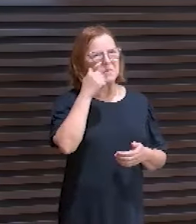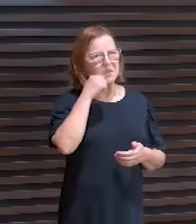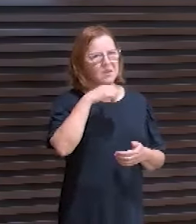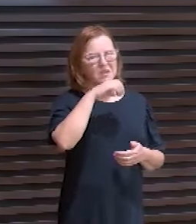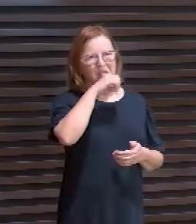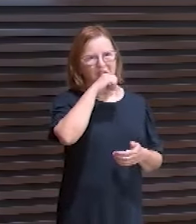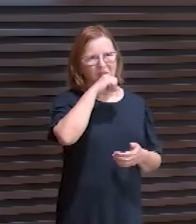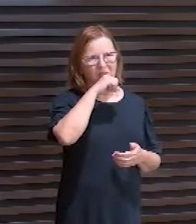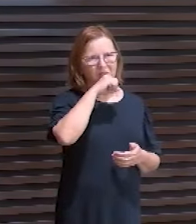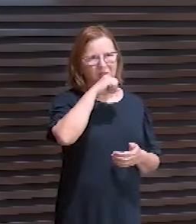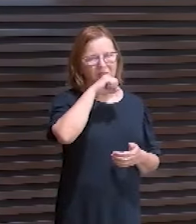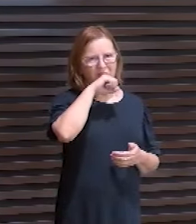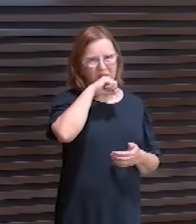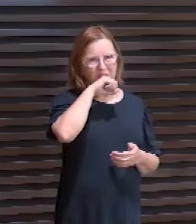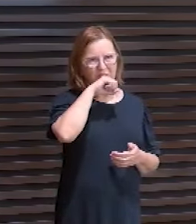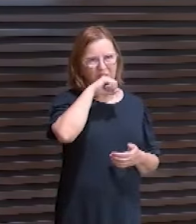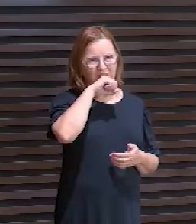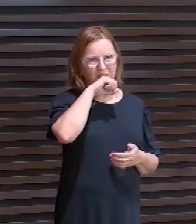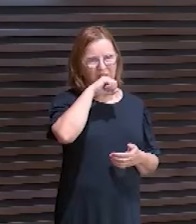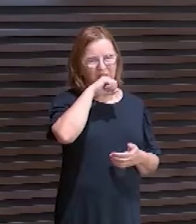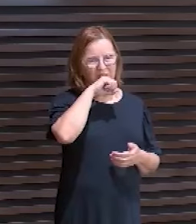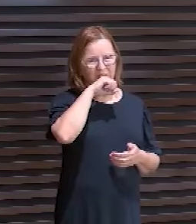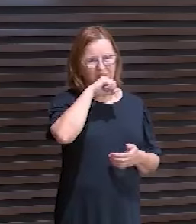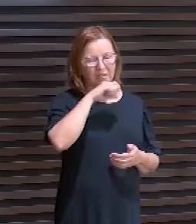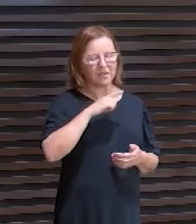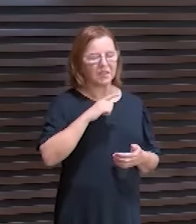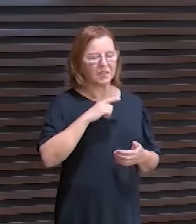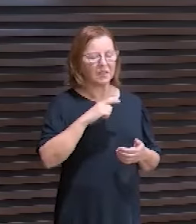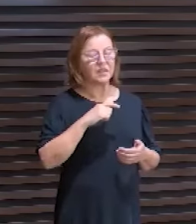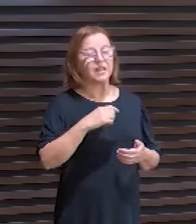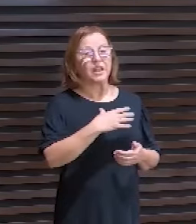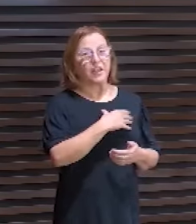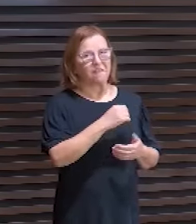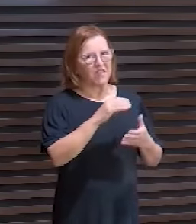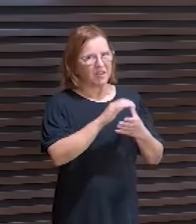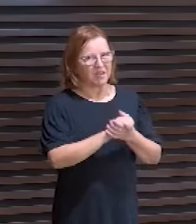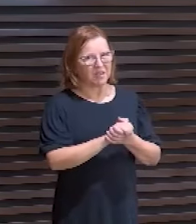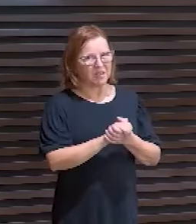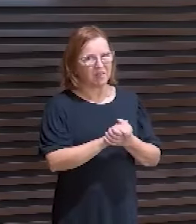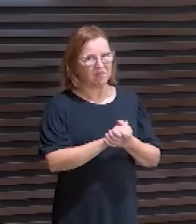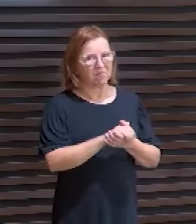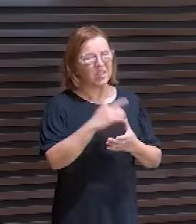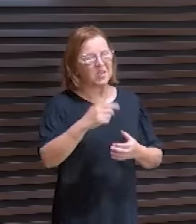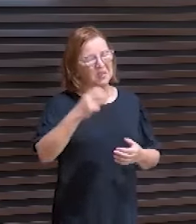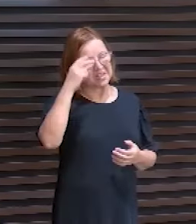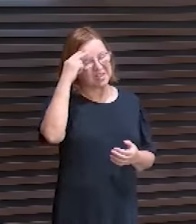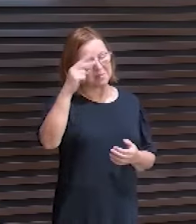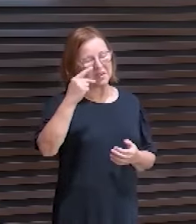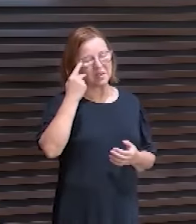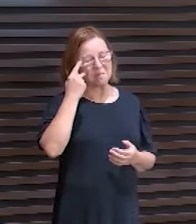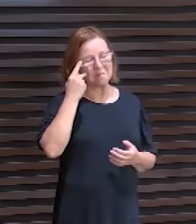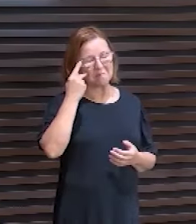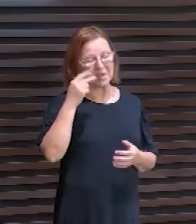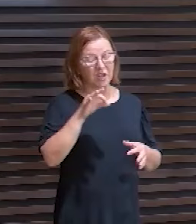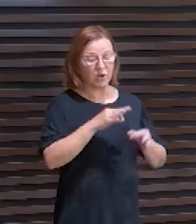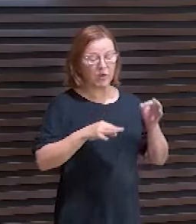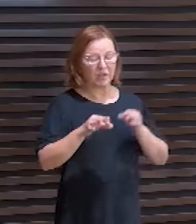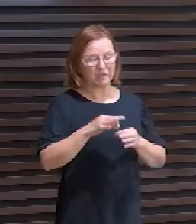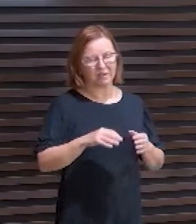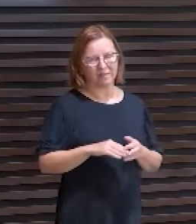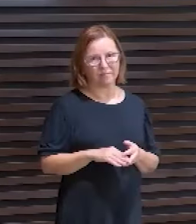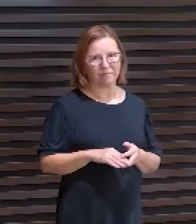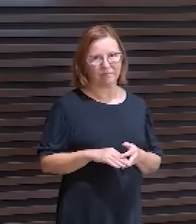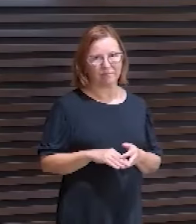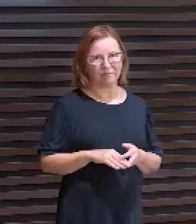tido sabedoria para administrar isso às vezes os pais por isso que a Bíblia fala assim deixará